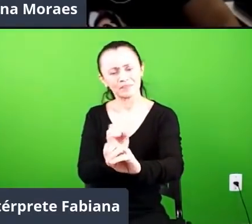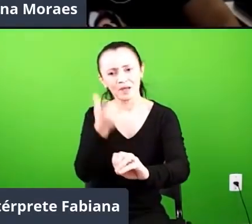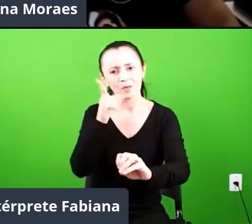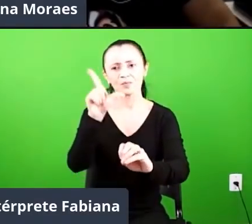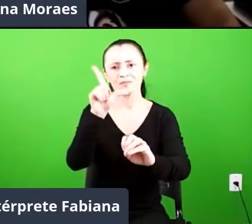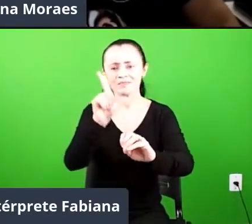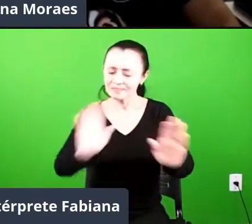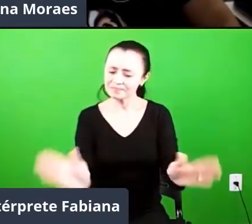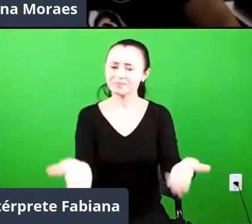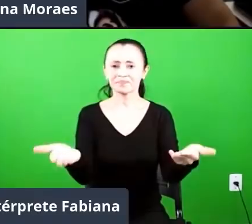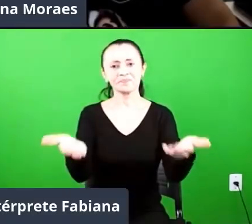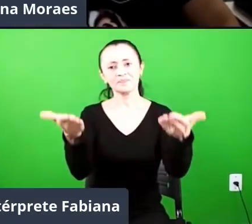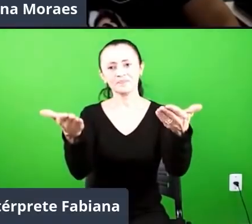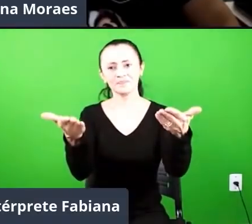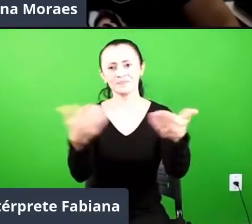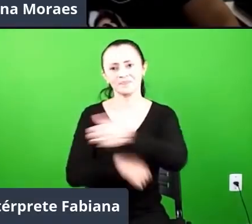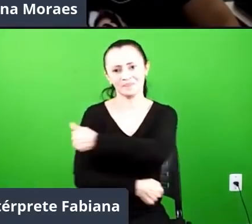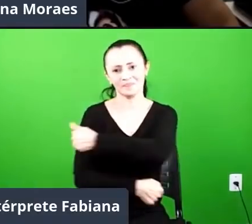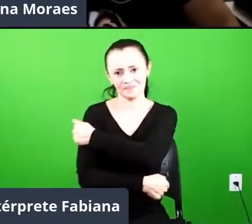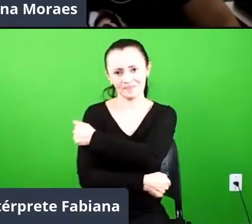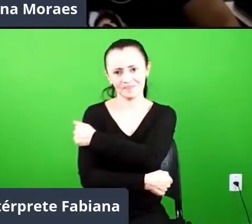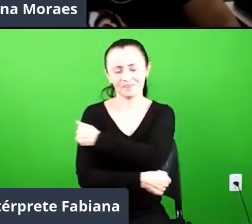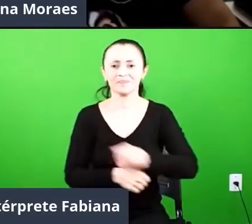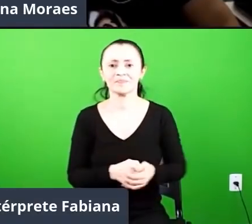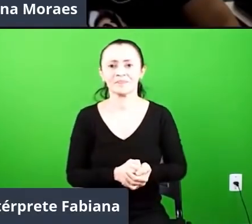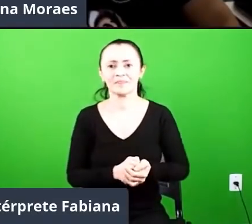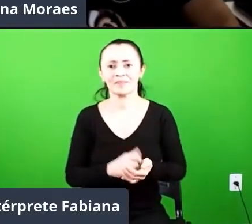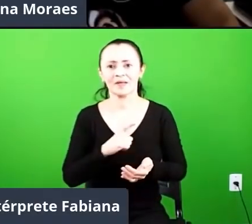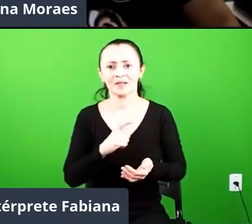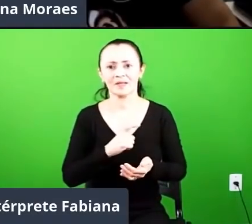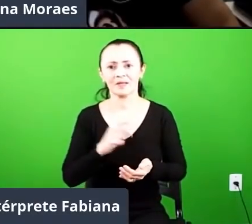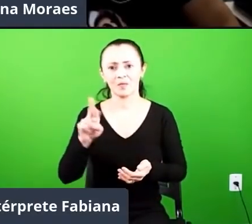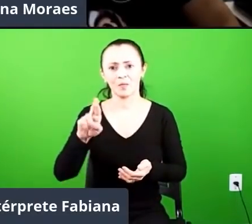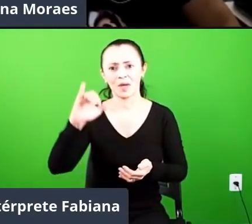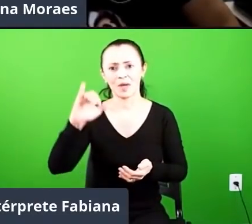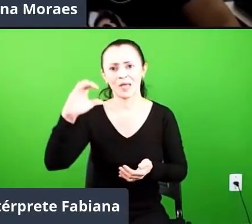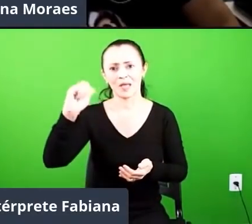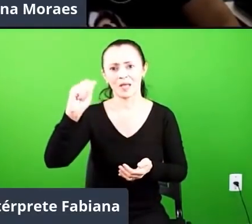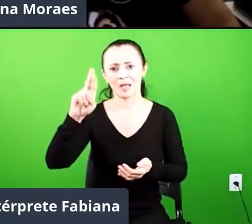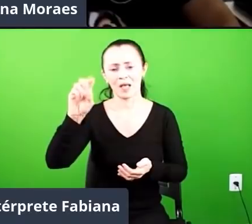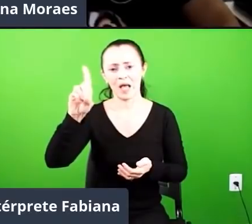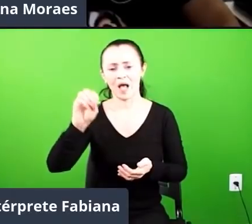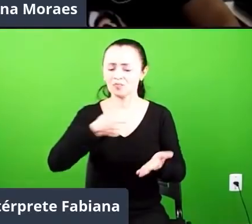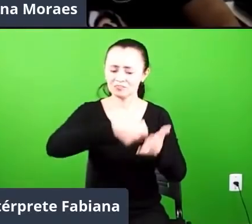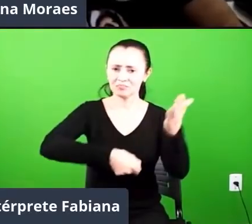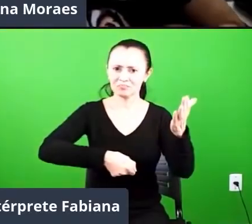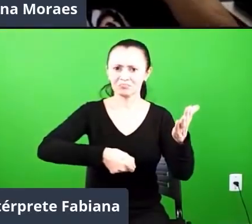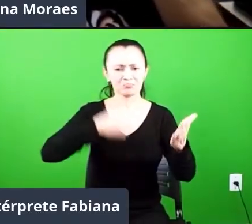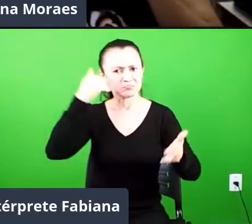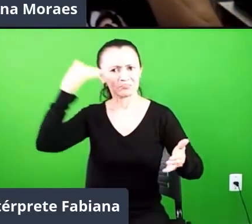essa aprendizagem. Existem autores, né, o Ricardo Antunes, professor, né, da Unicamp, a professora